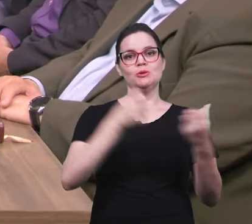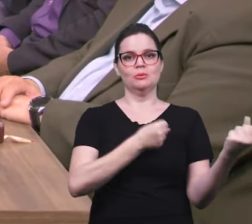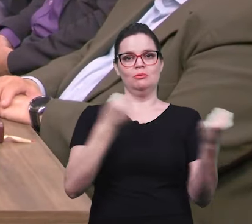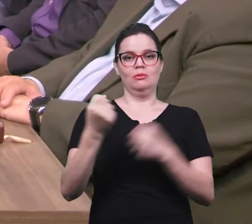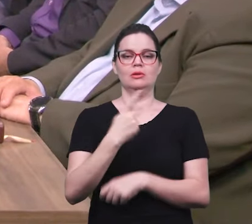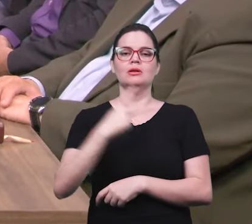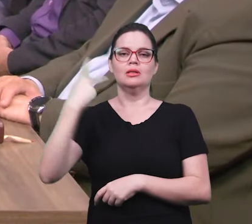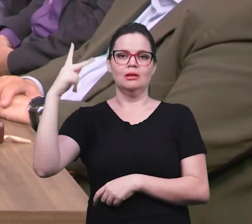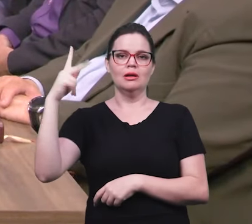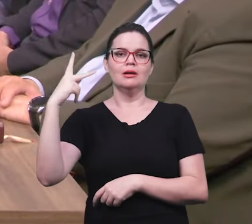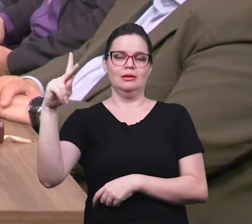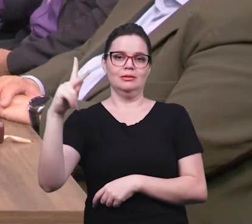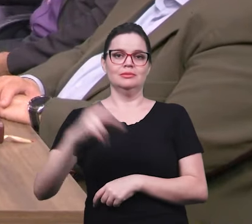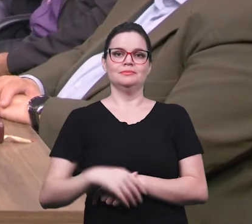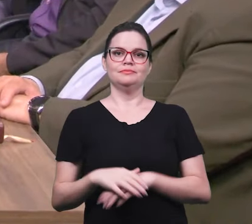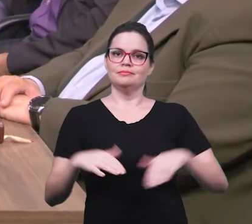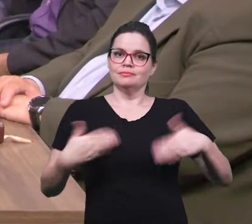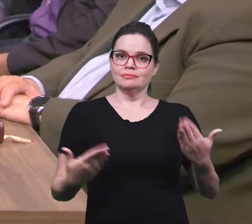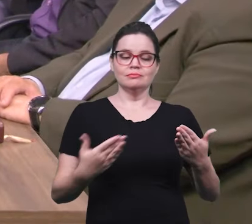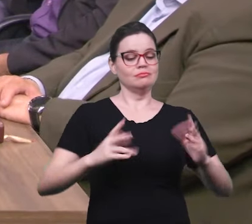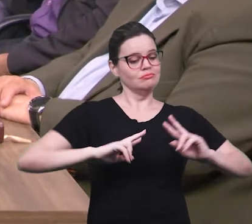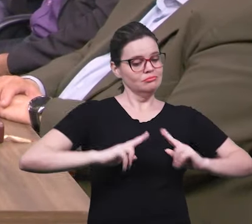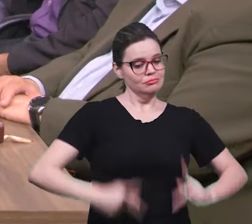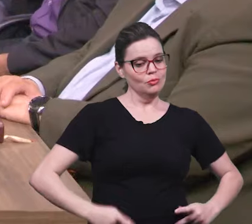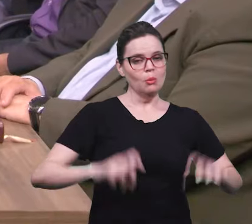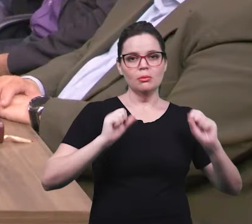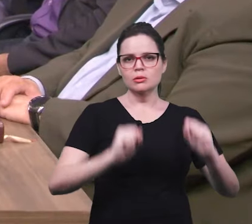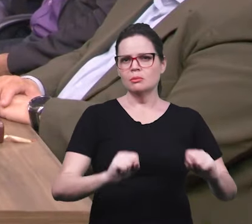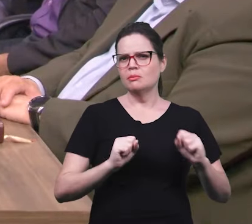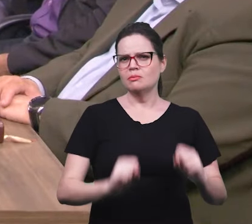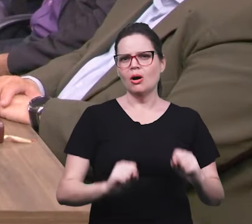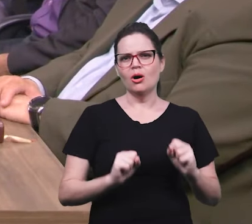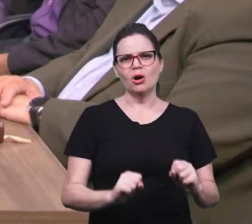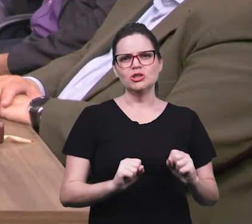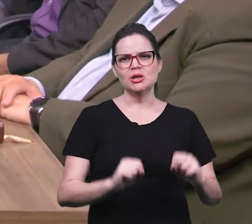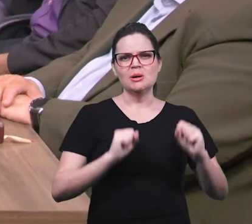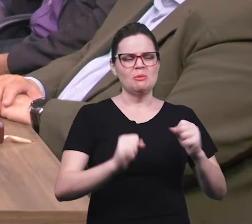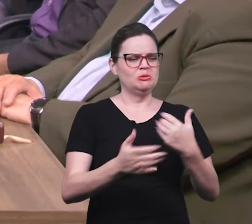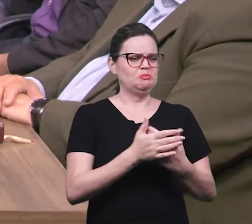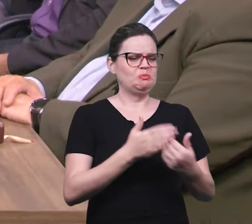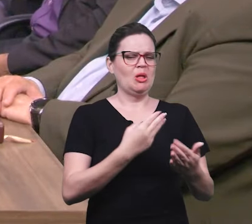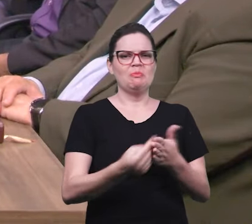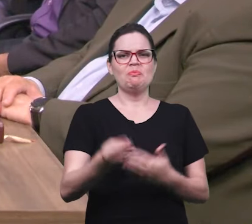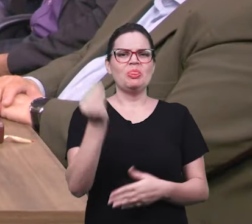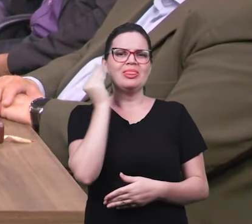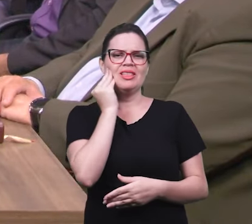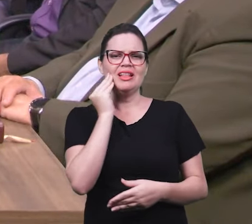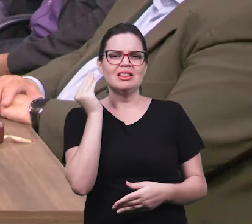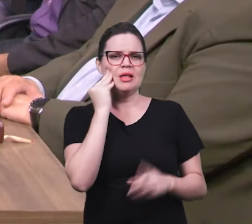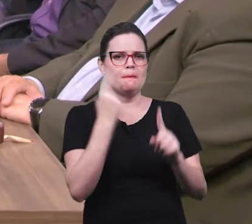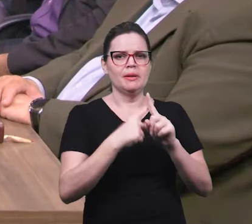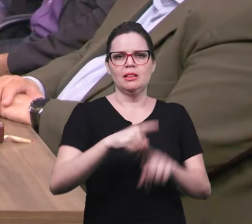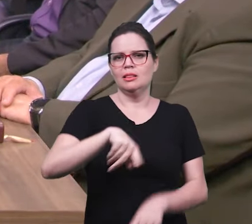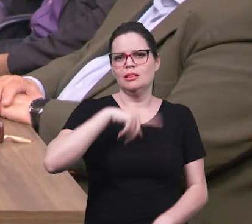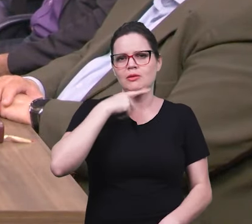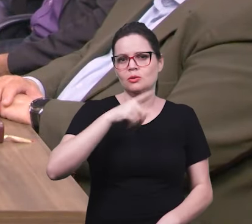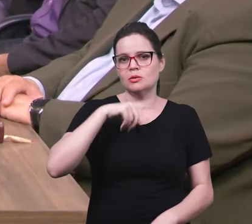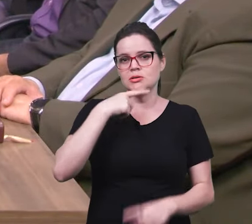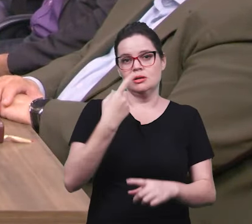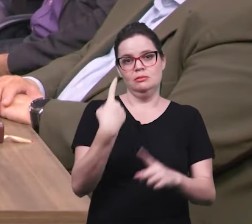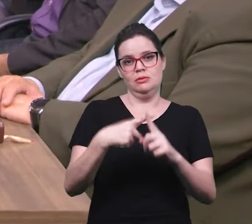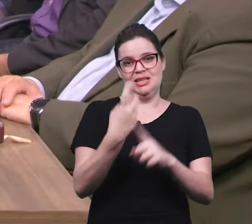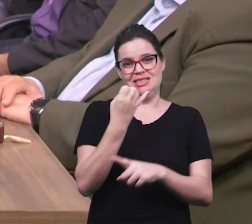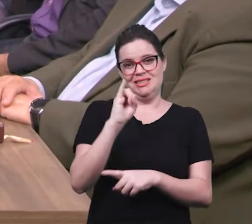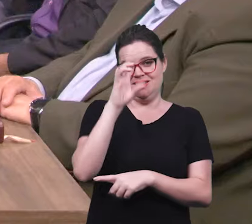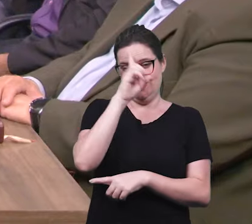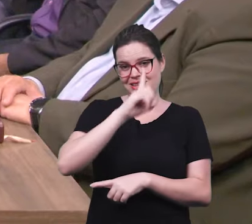pode fazer tudo, as oposições que se levantam, mas o propósito de Deus é tirar essa sensibilidade. Tanto é que logo que acaba,